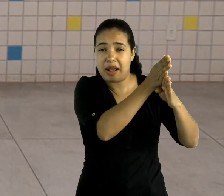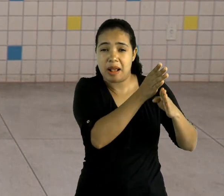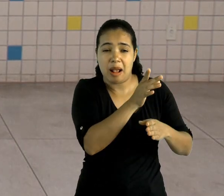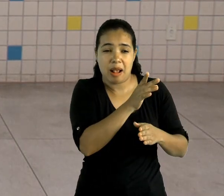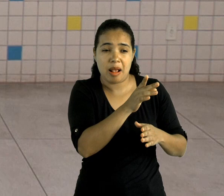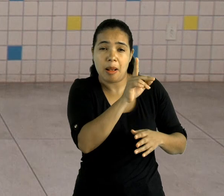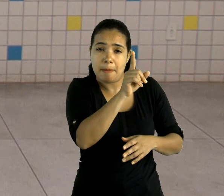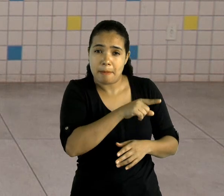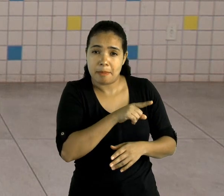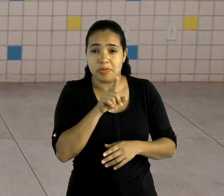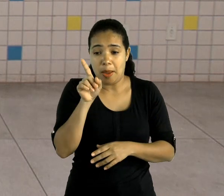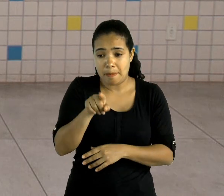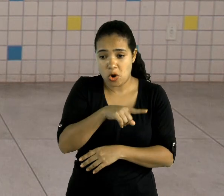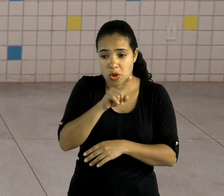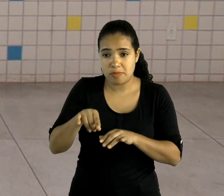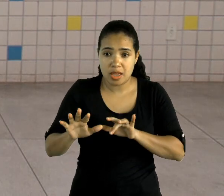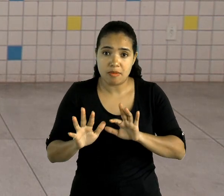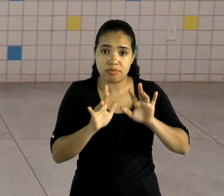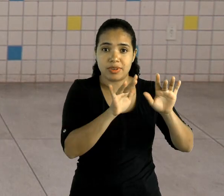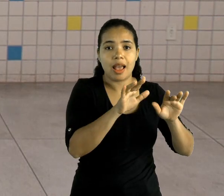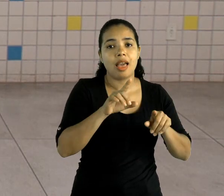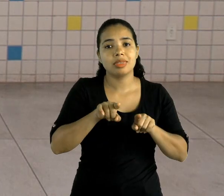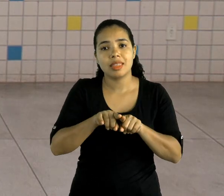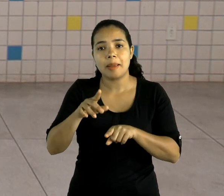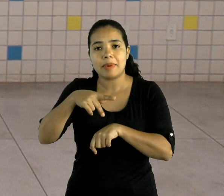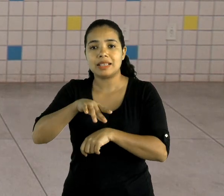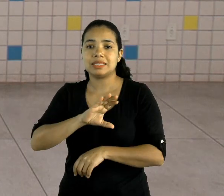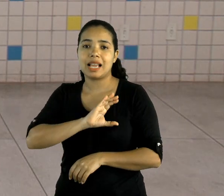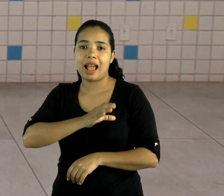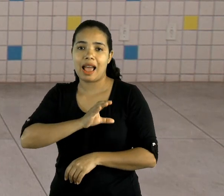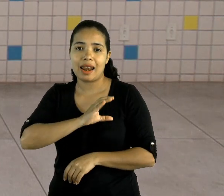essa imigração, eu tenho o Canadá. O